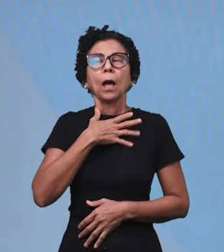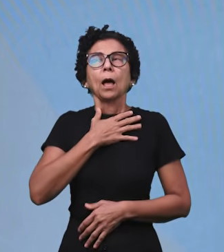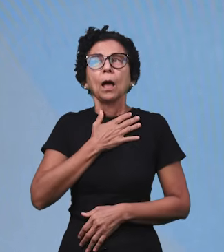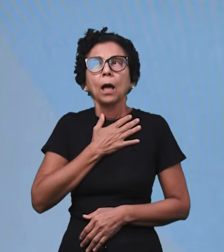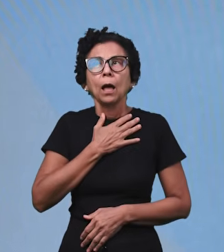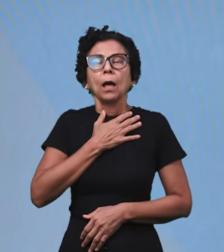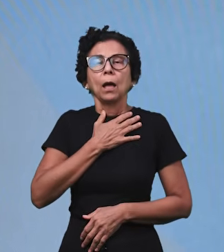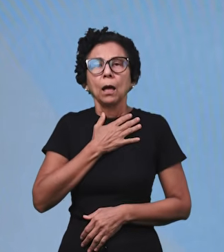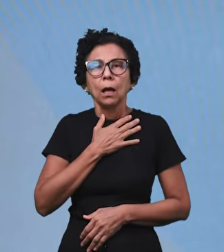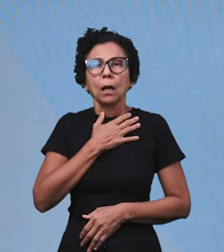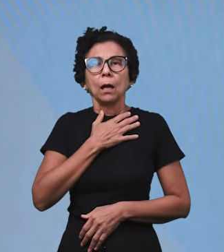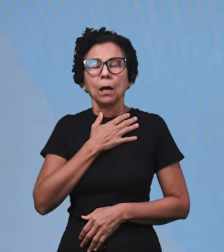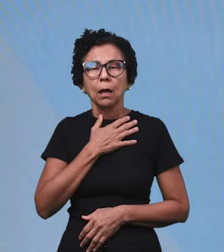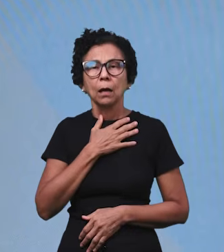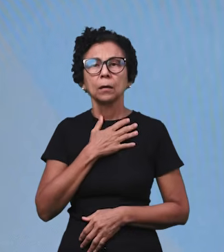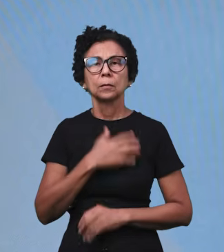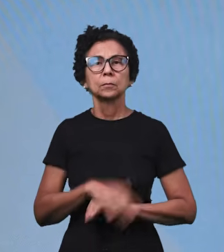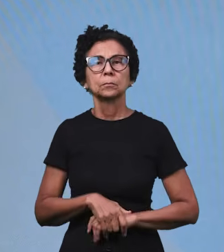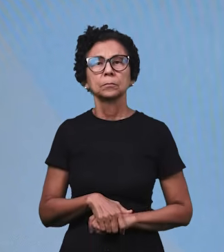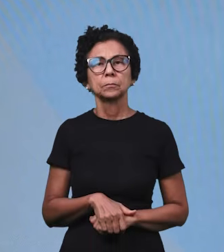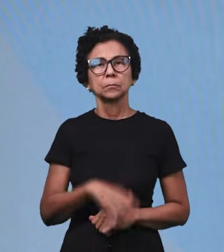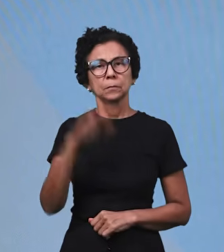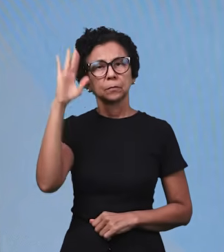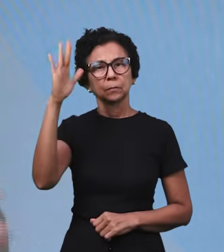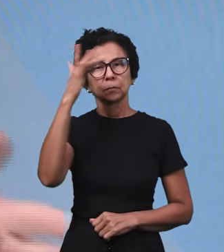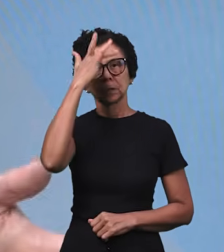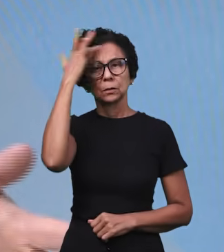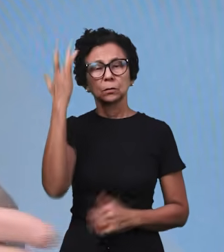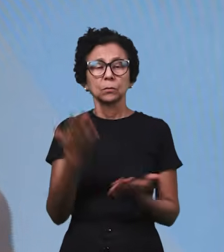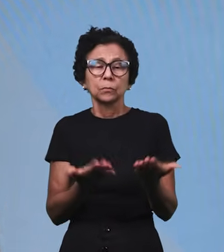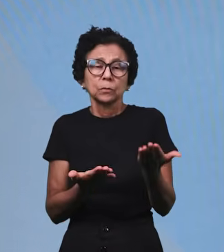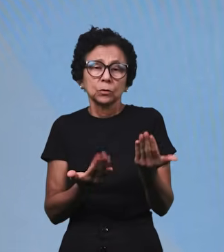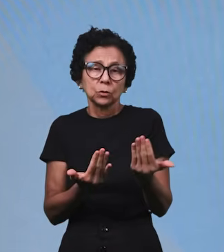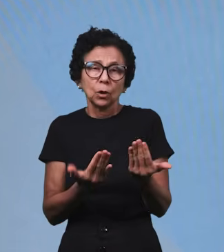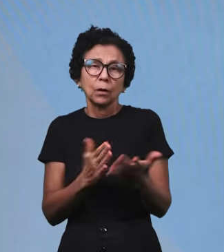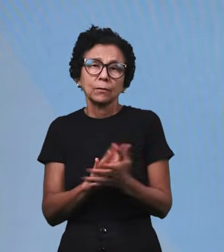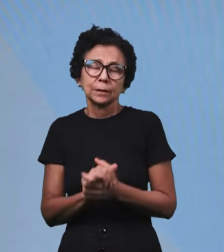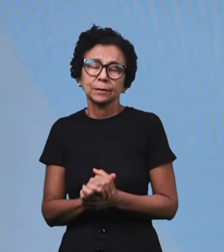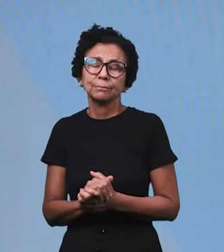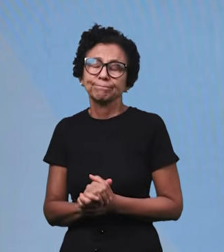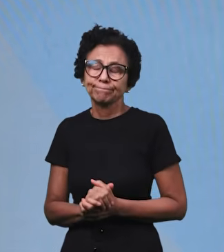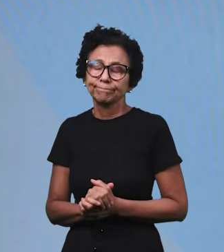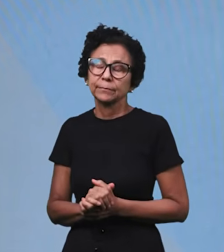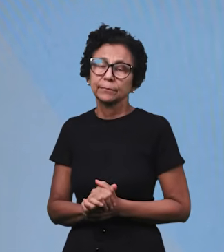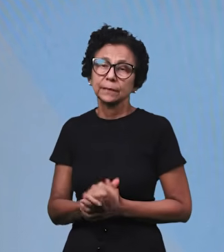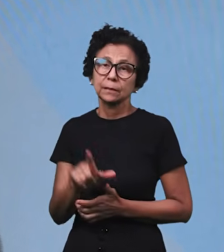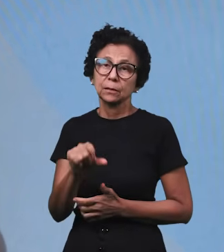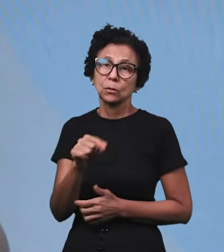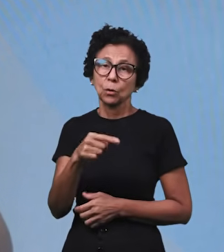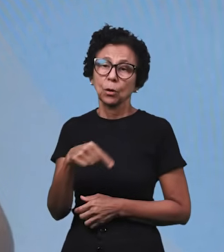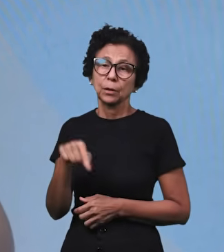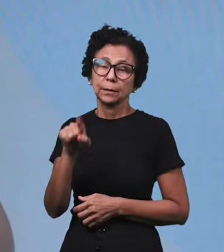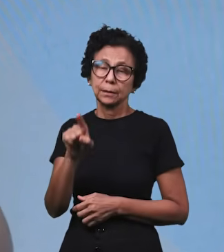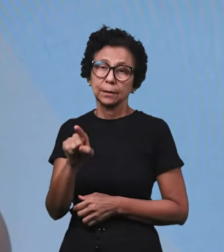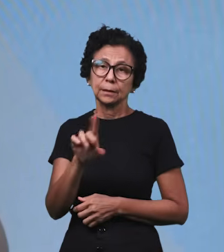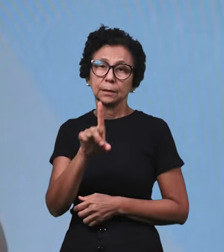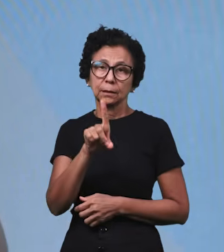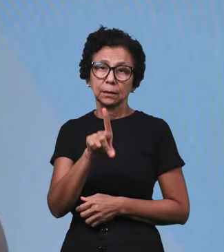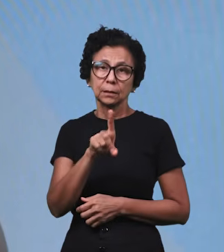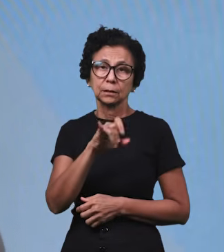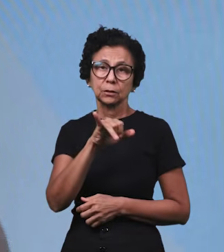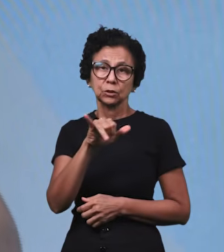pacientes, principalmente quando eles são muito jovens, eles optam por iniciar o tratamento dialítico. Porque lembrando,